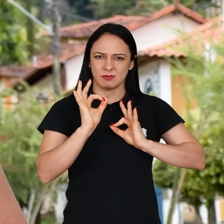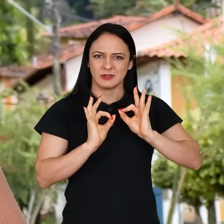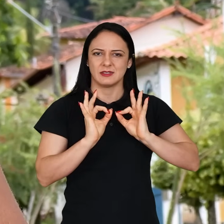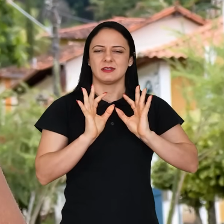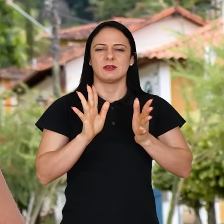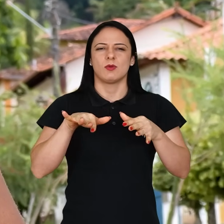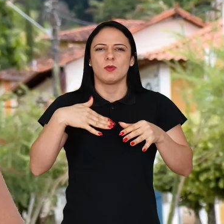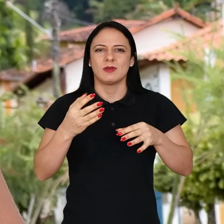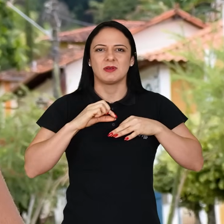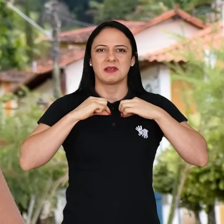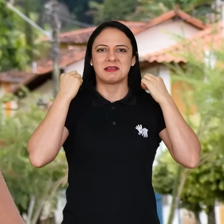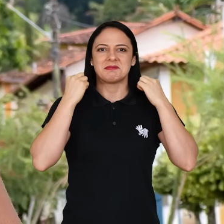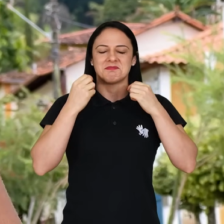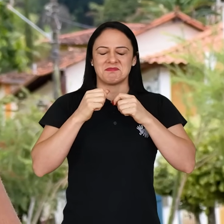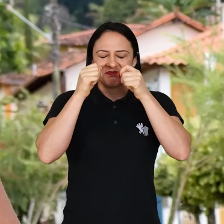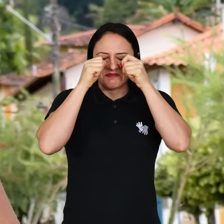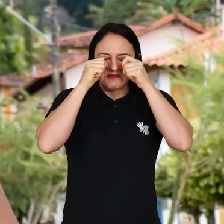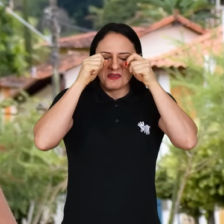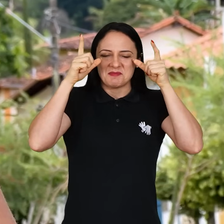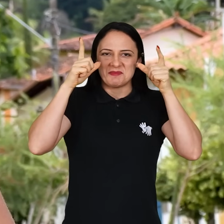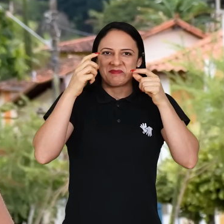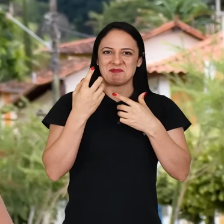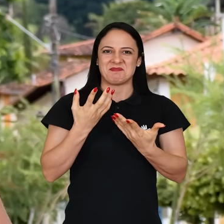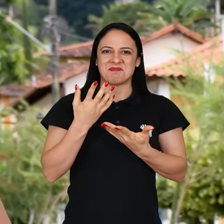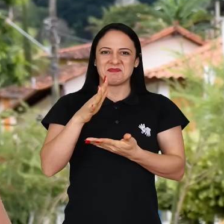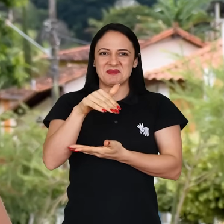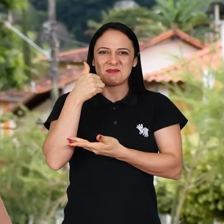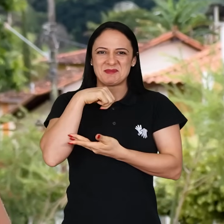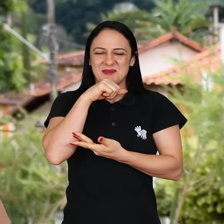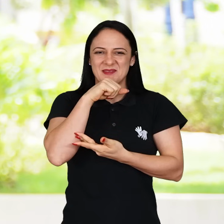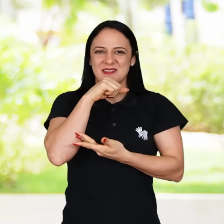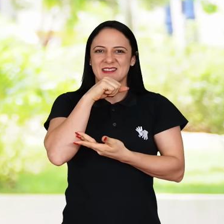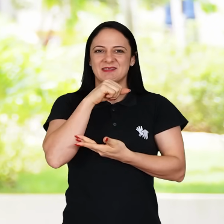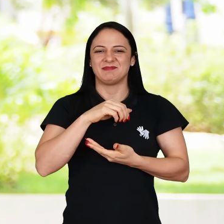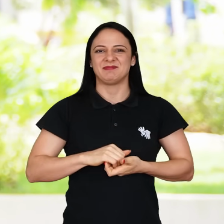quando eu acabei de colocar no pescoço dele, ele abriu o olho e falou assim, mãe.